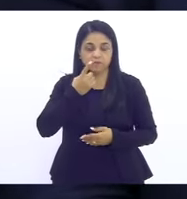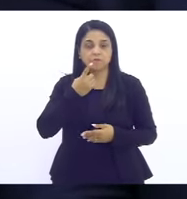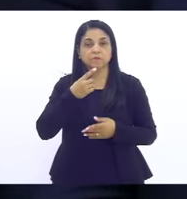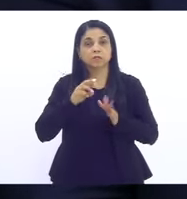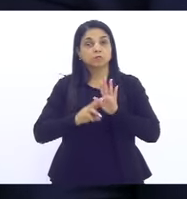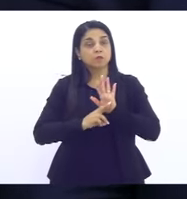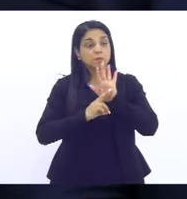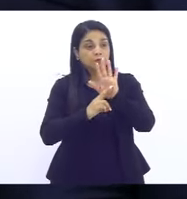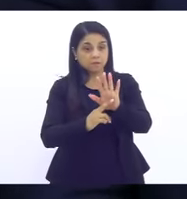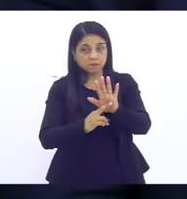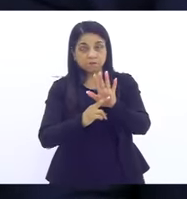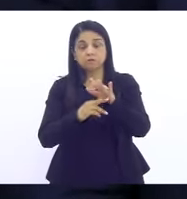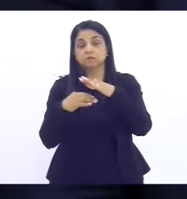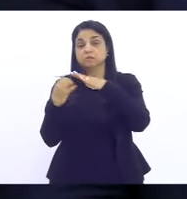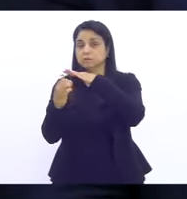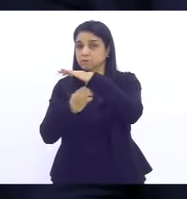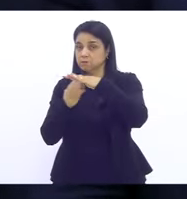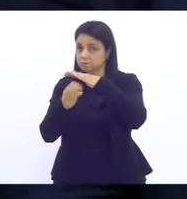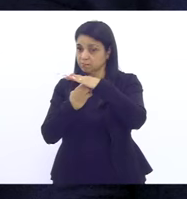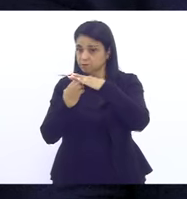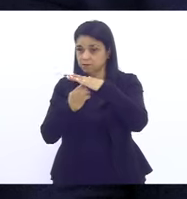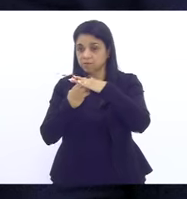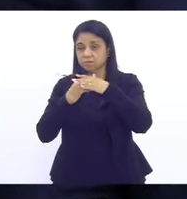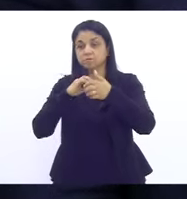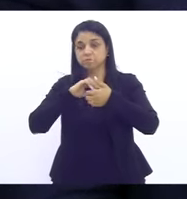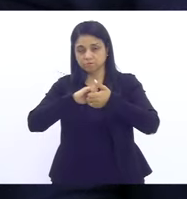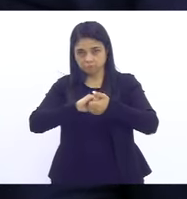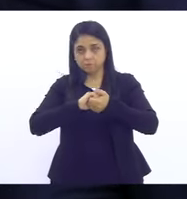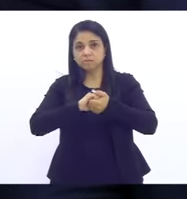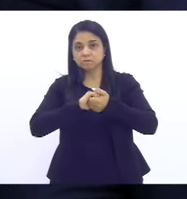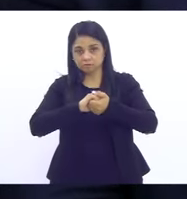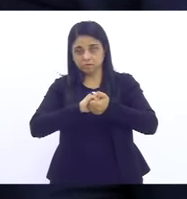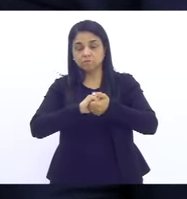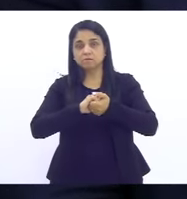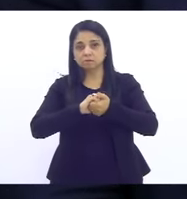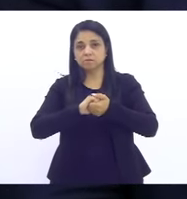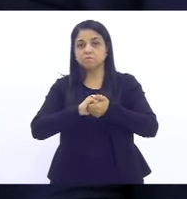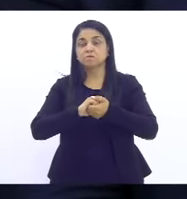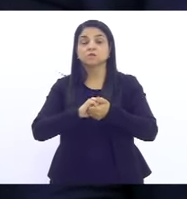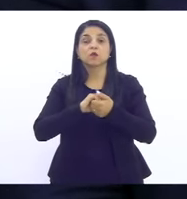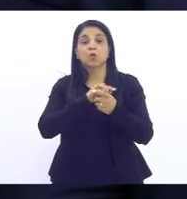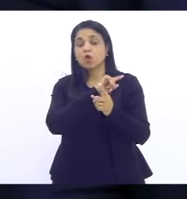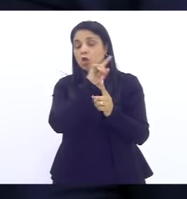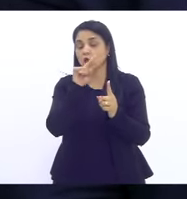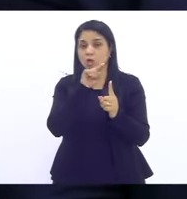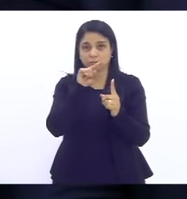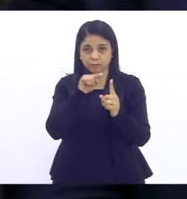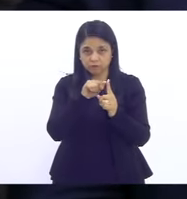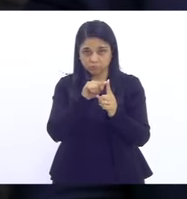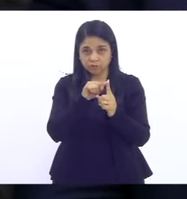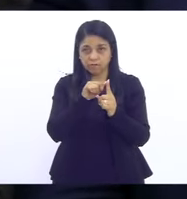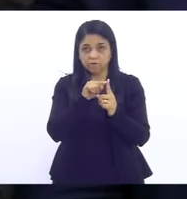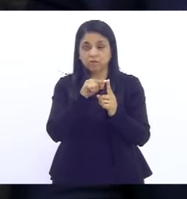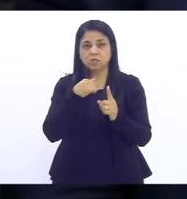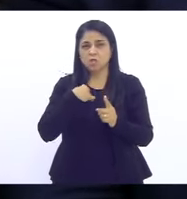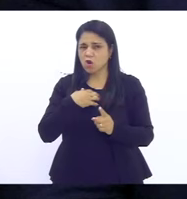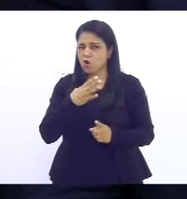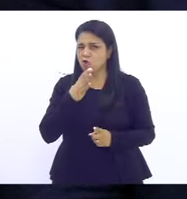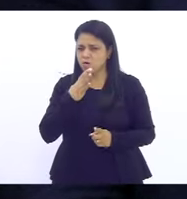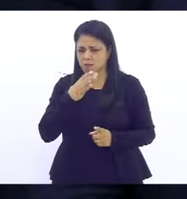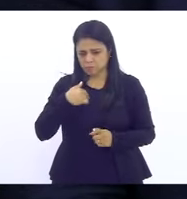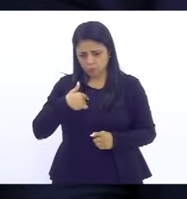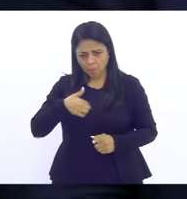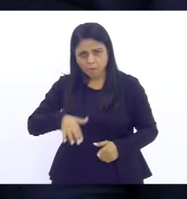representantes das concessionárias. E, presidente, eu vou ser sucinto e objetivo, porque desde quando eu me conheço por